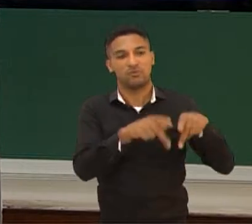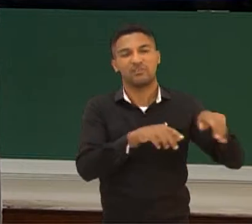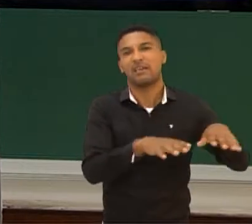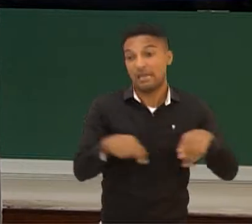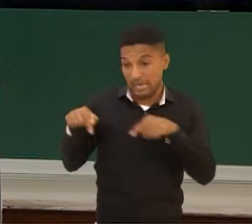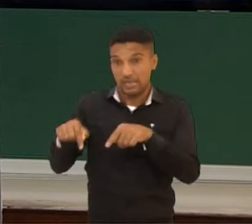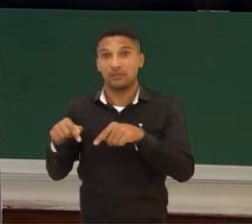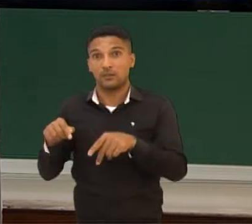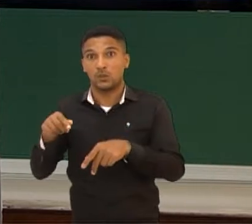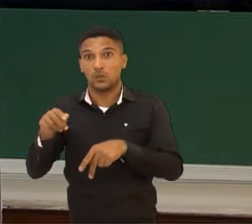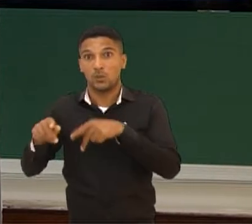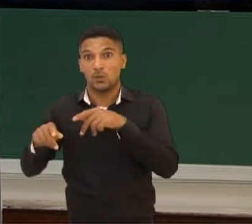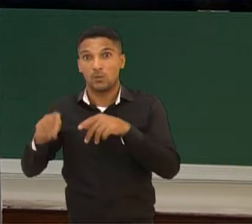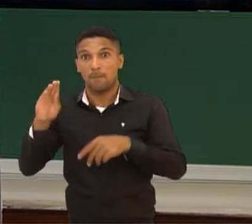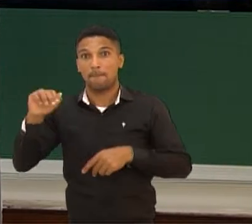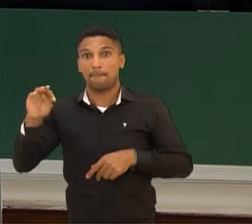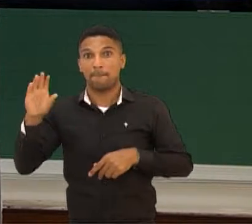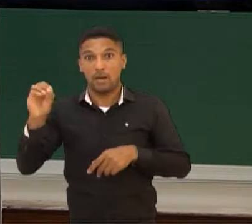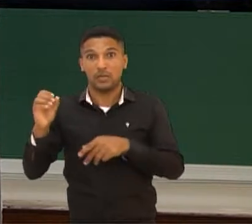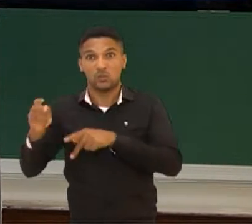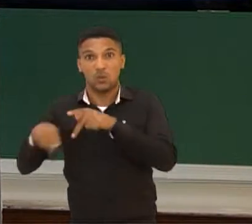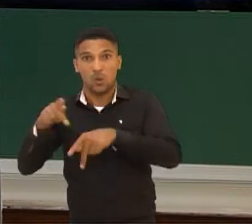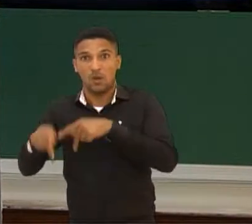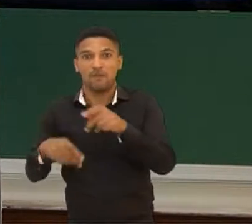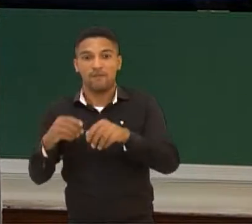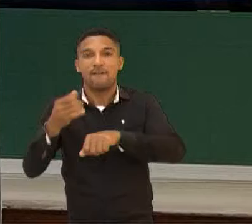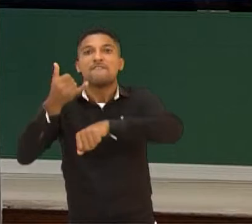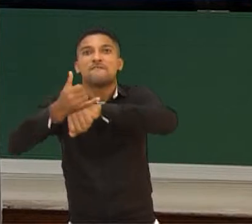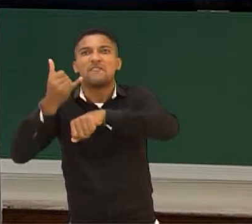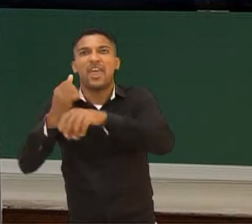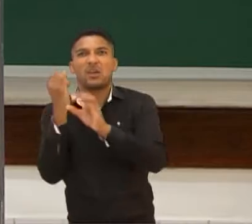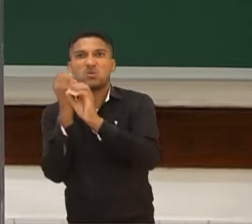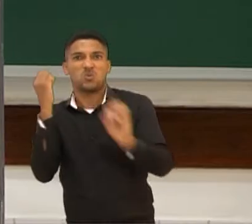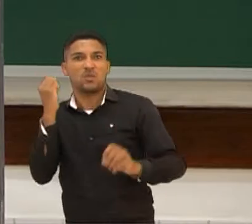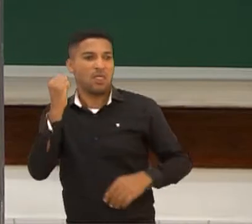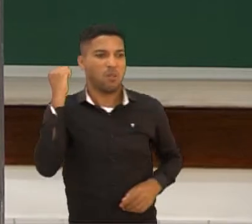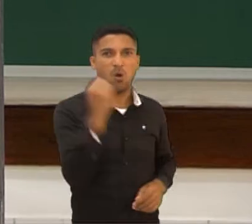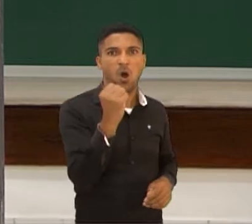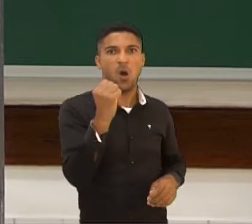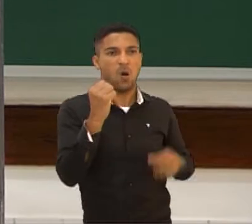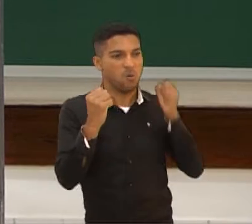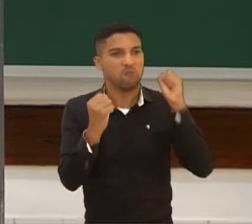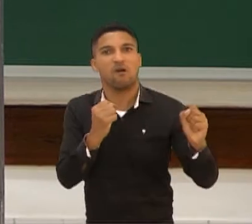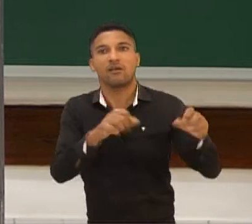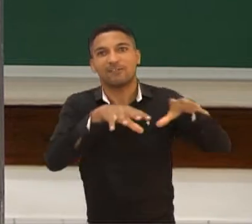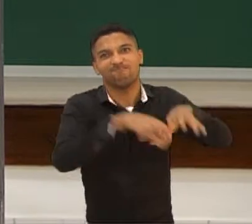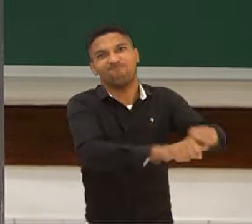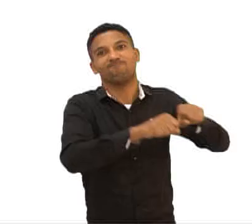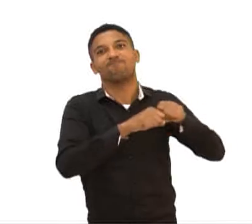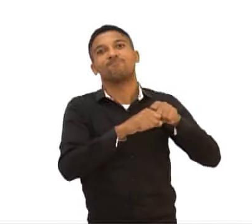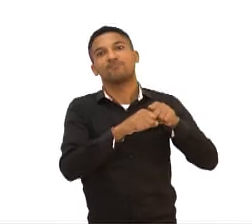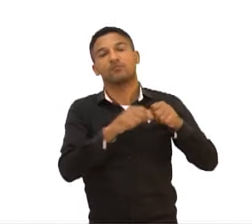Isso vai acabar fazendo com que eles se destaquem, né, e consigam dominar melhor os seus territórios.